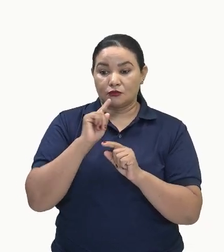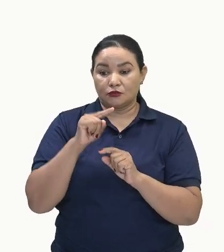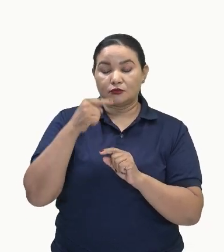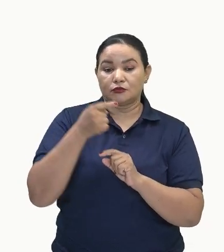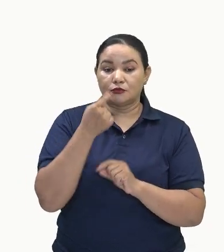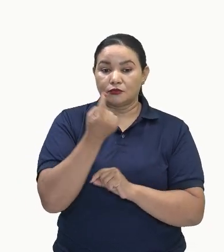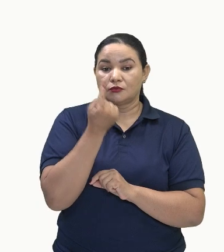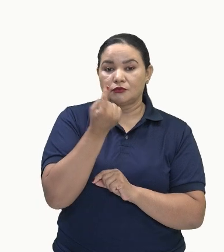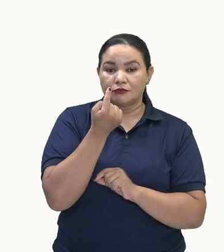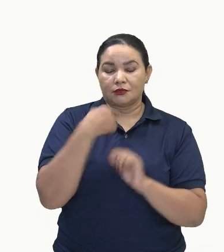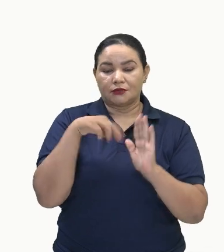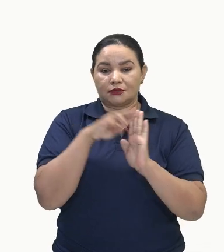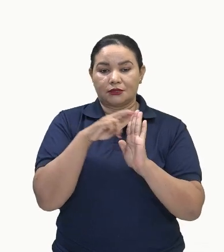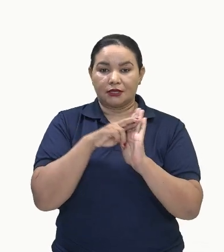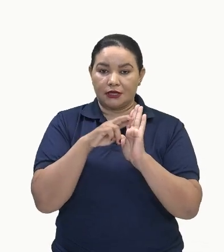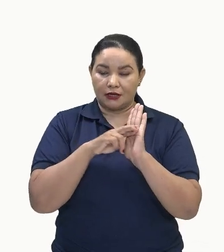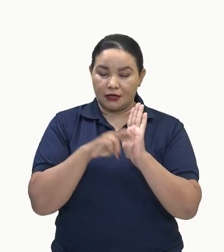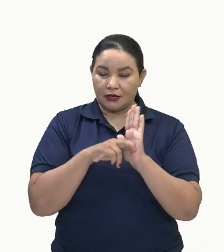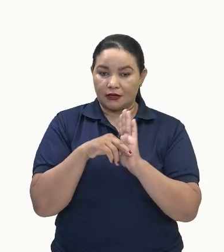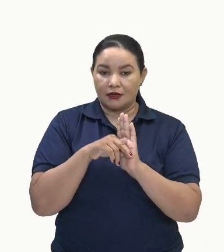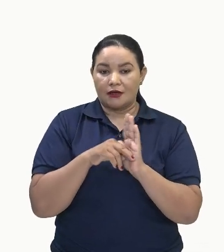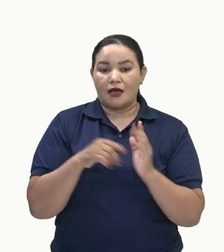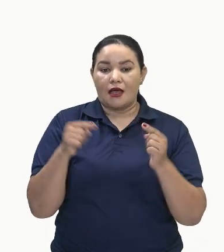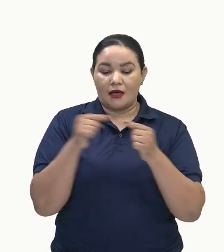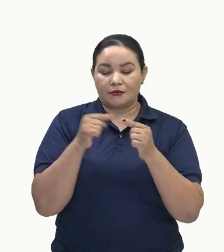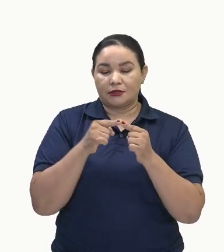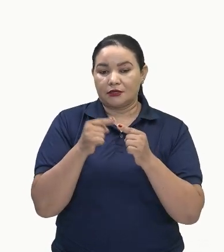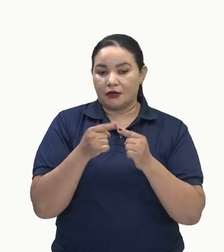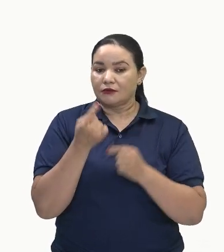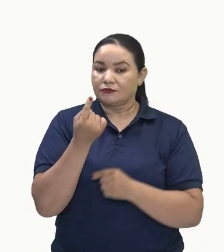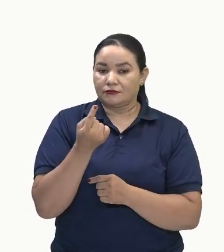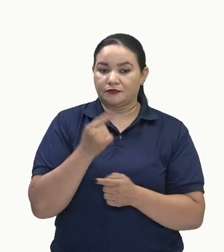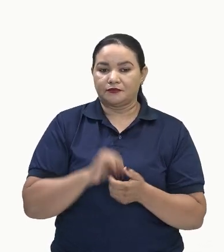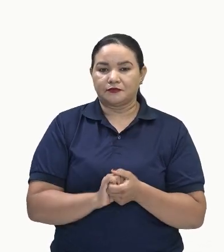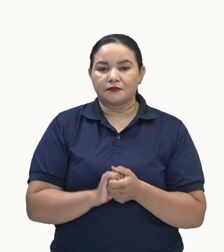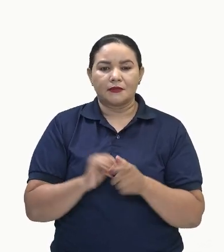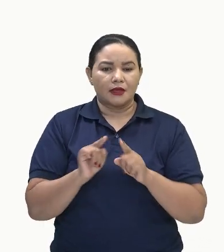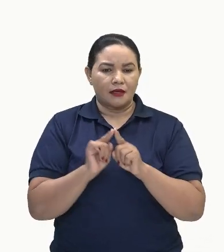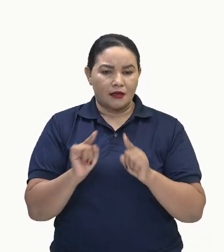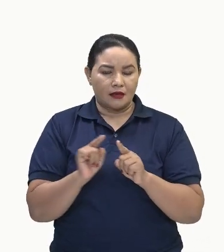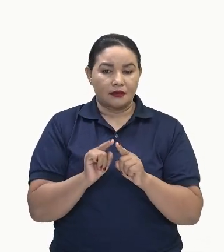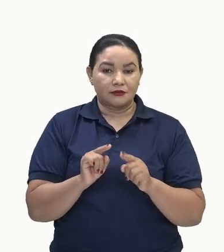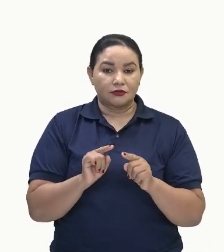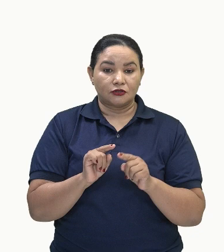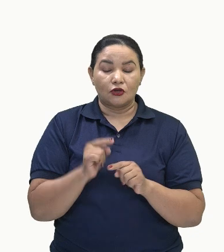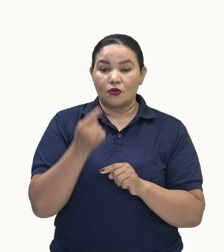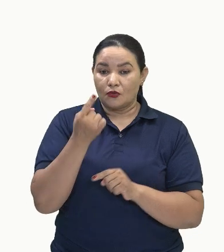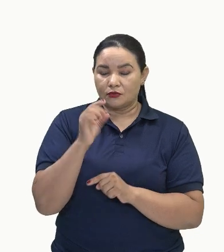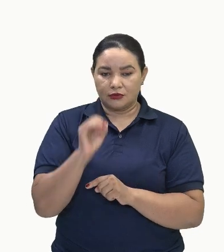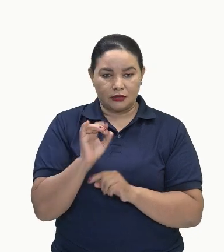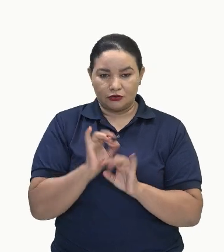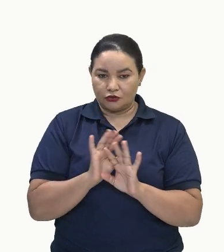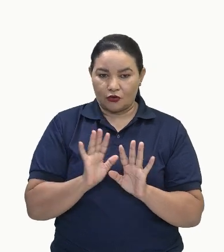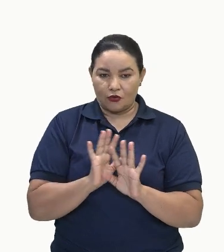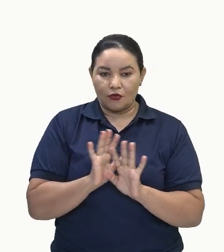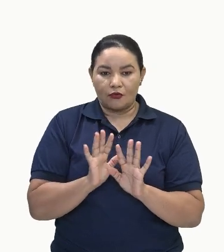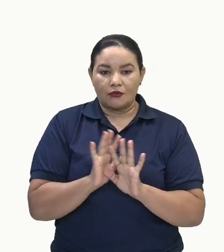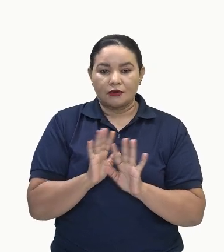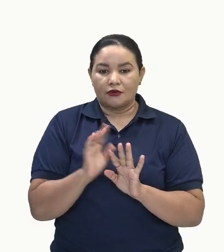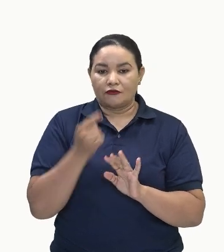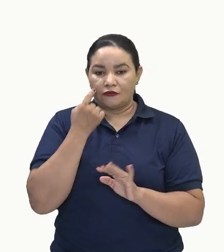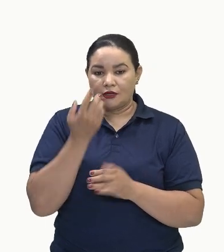Isso é uma regra básica da potenciação, certo? Mas 1 indica que vai ter um único zero. também. Então, podemos dizer, o 10 elevado a 1